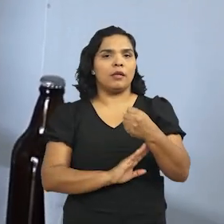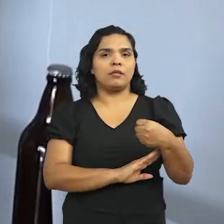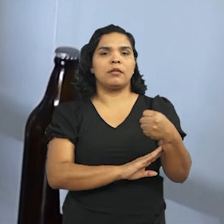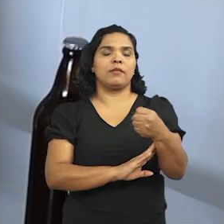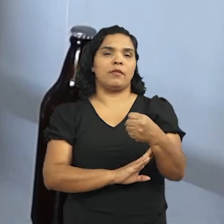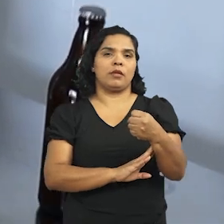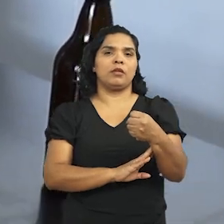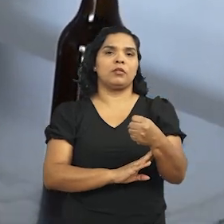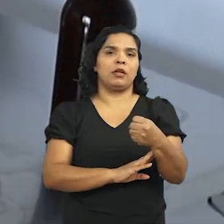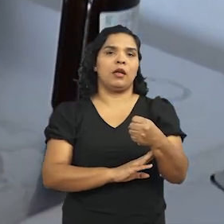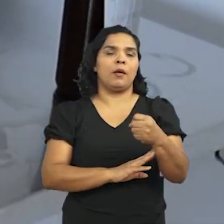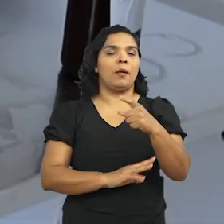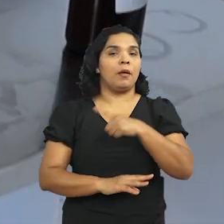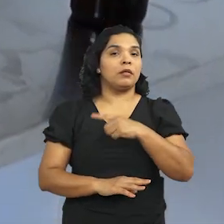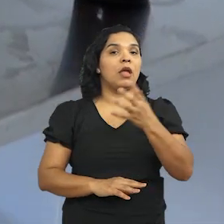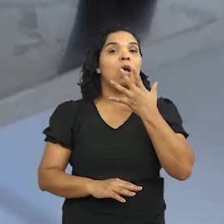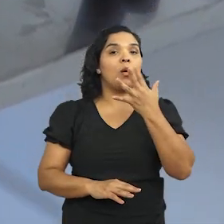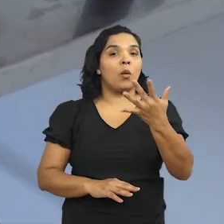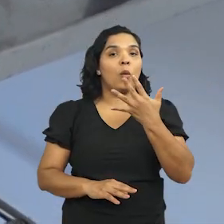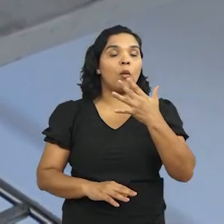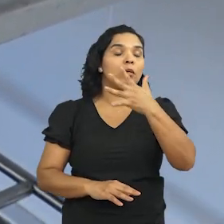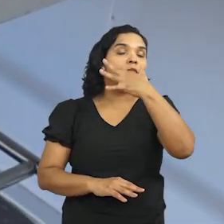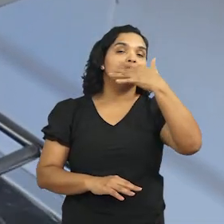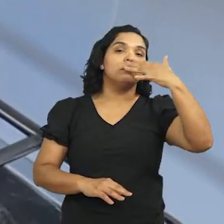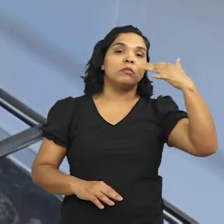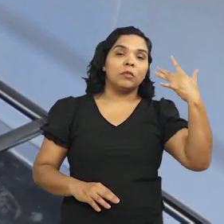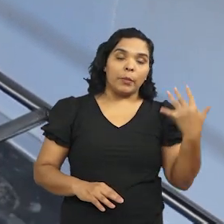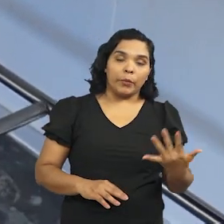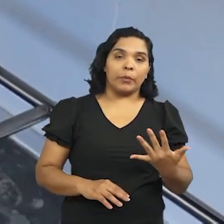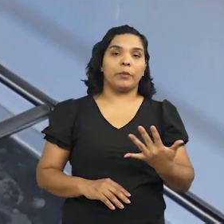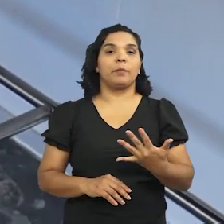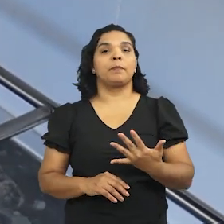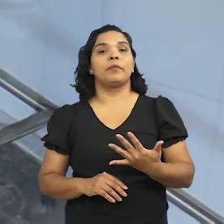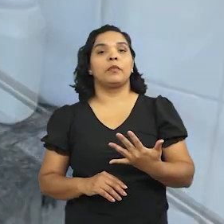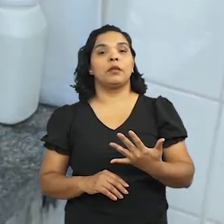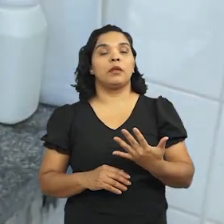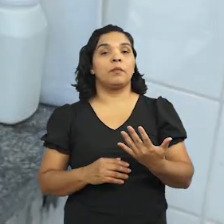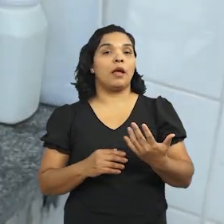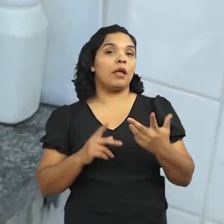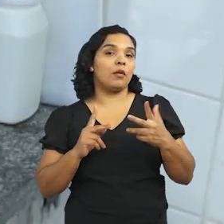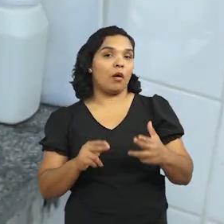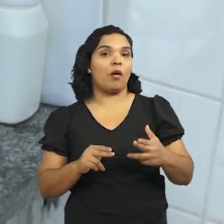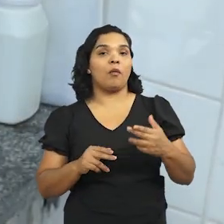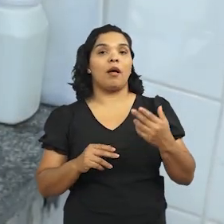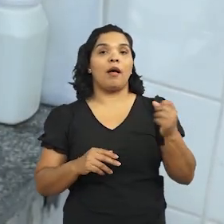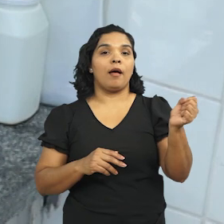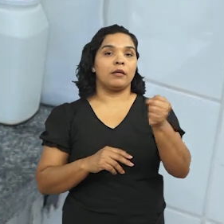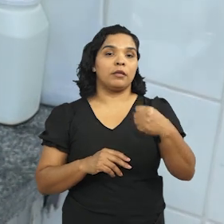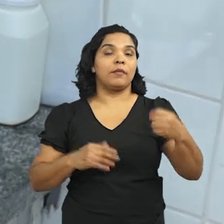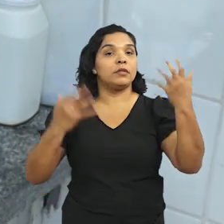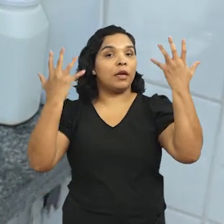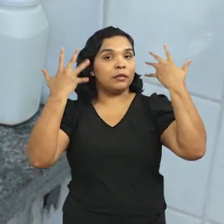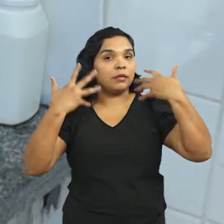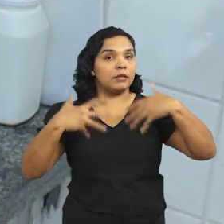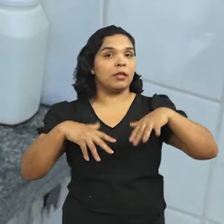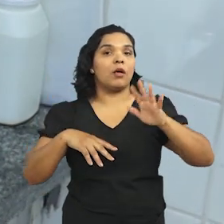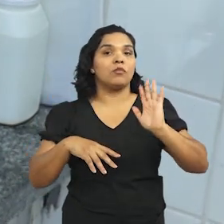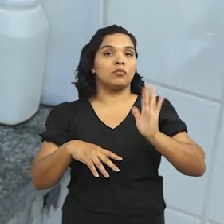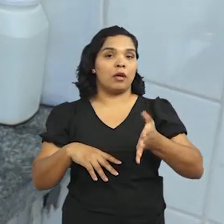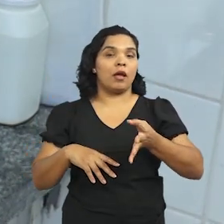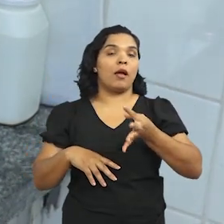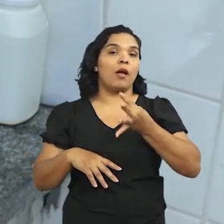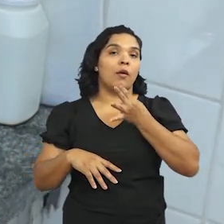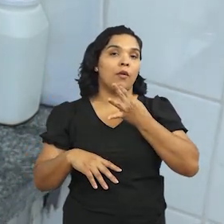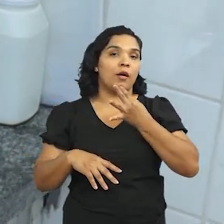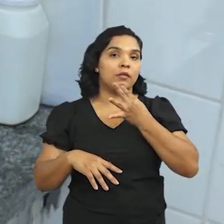adicionar a cerveja para agregar valor, agregar cor, sabor, aroma, para que, como a cerveja artesanal, ela já